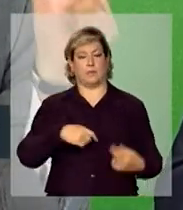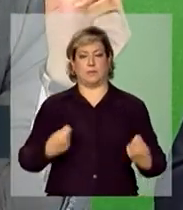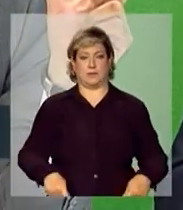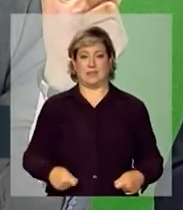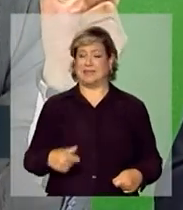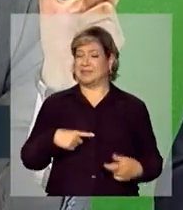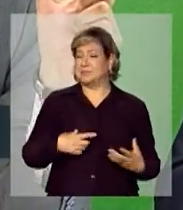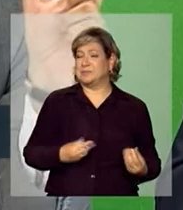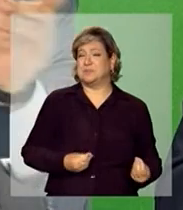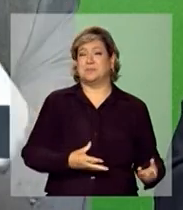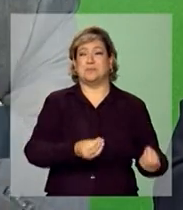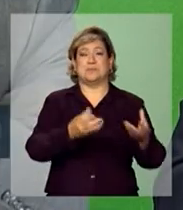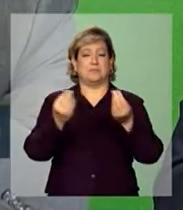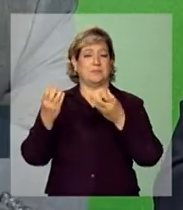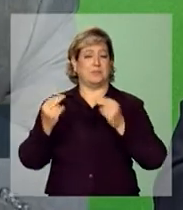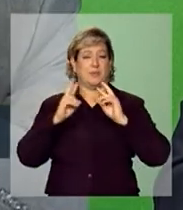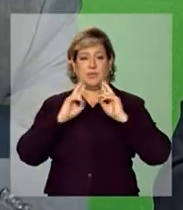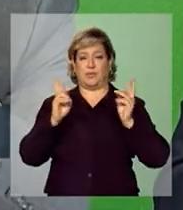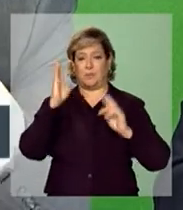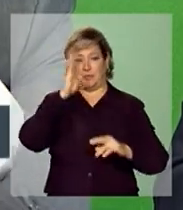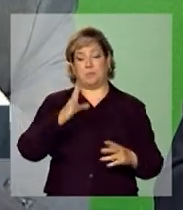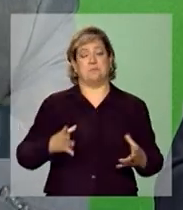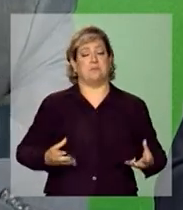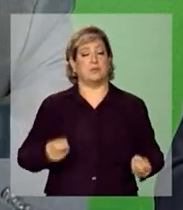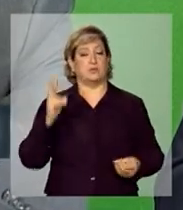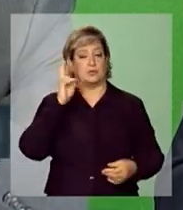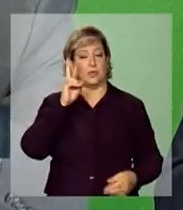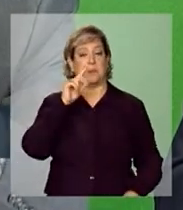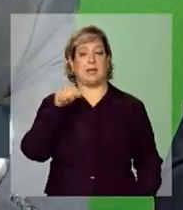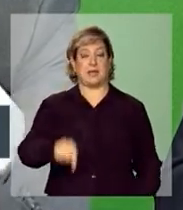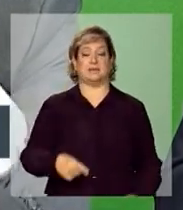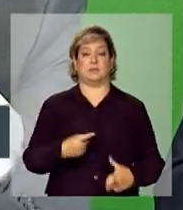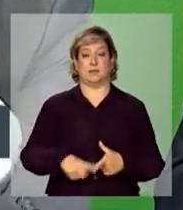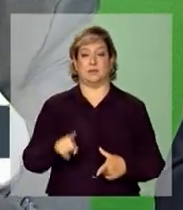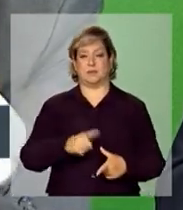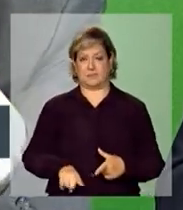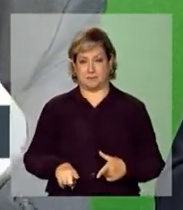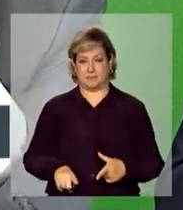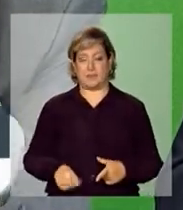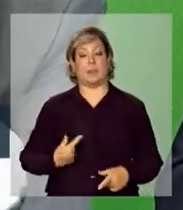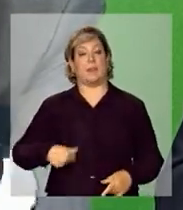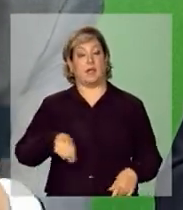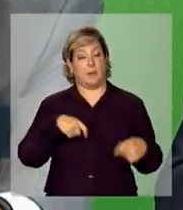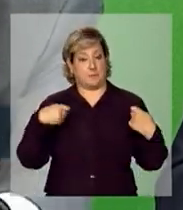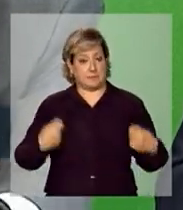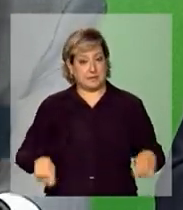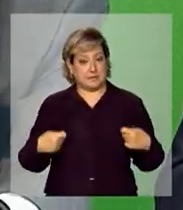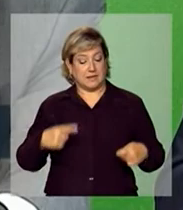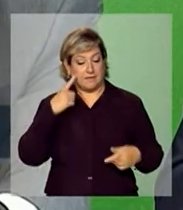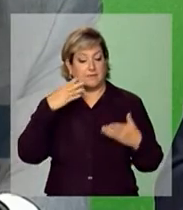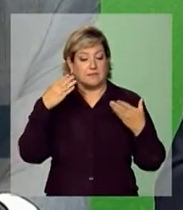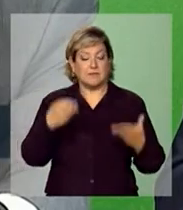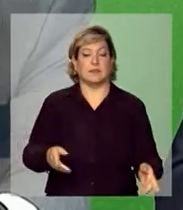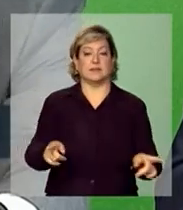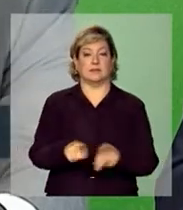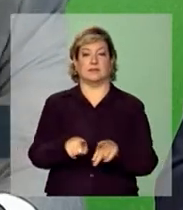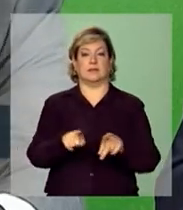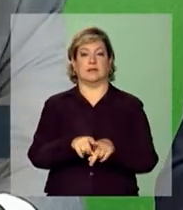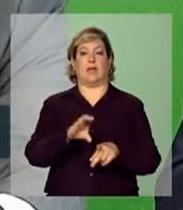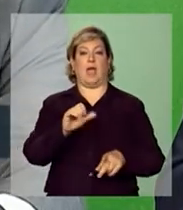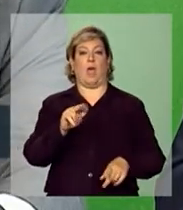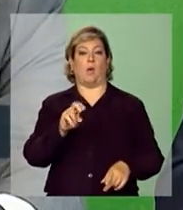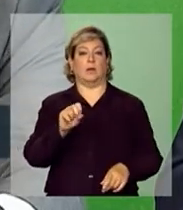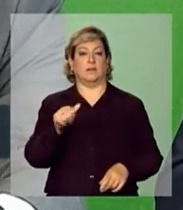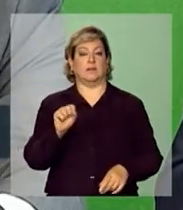muitas sobre isso e obviamente é aquilo que nós mencionamos a pouco nós precisamos também atacar as causas fornecendo políticas fornecendo